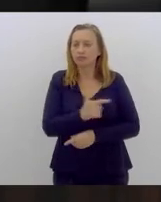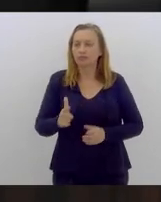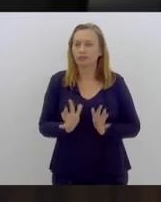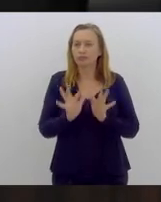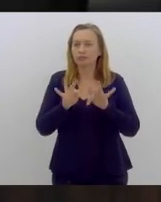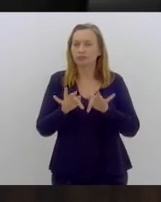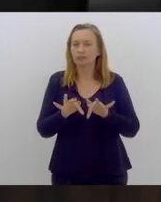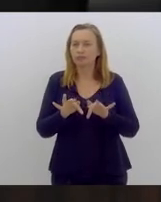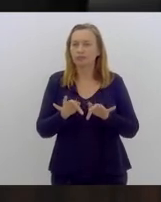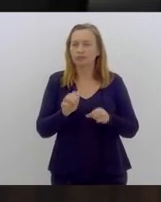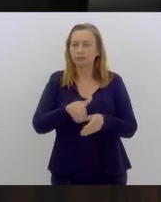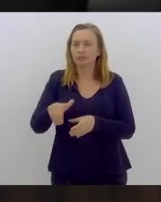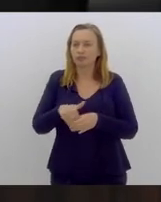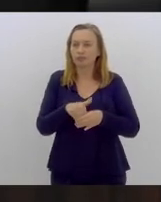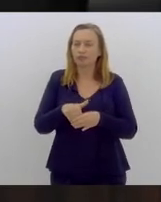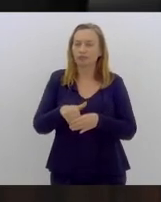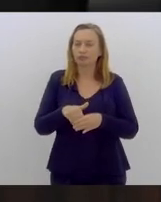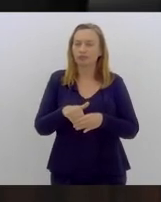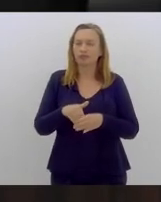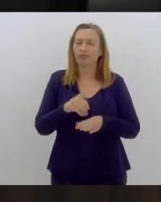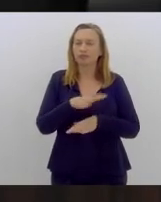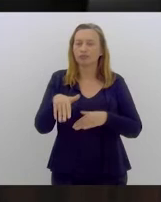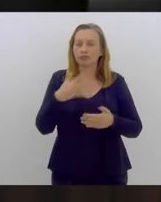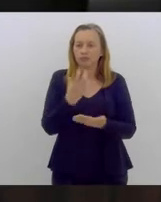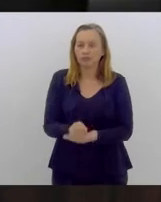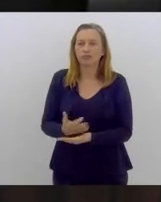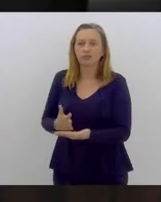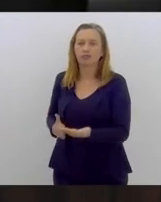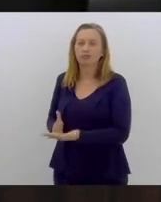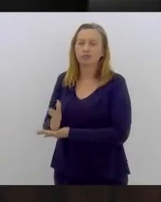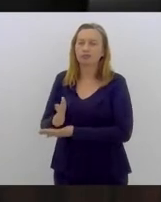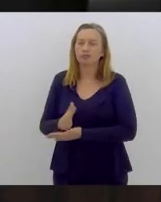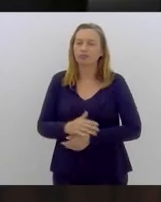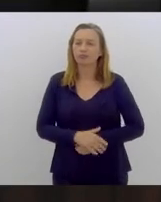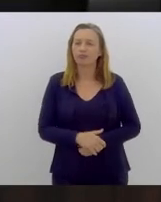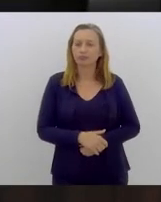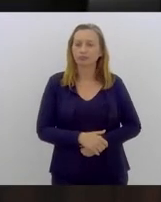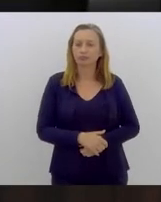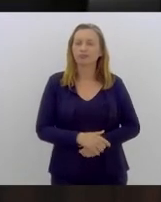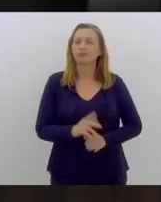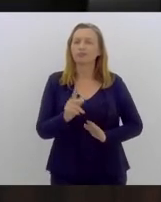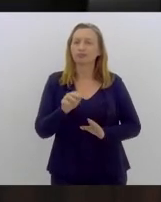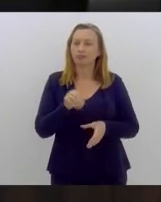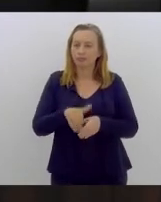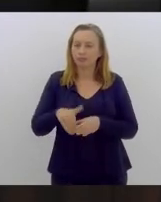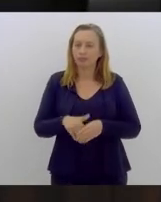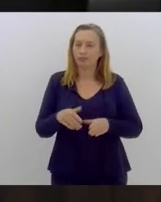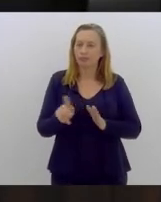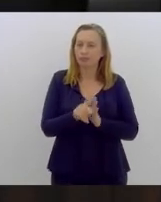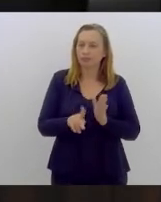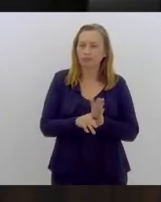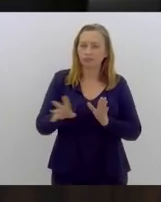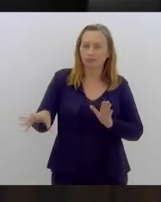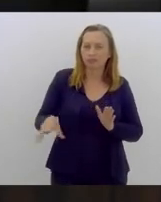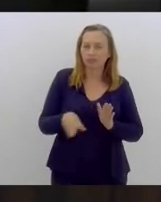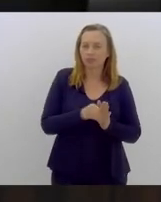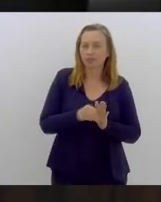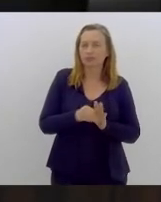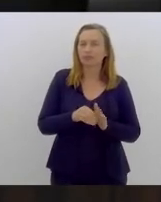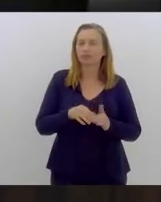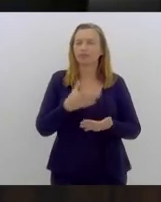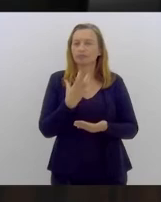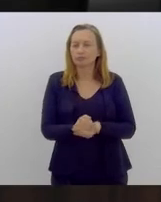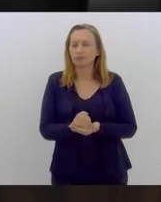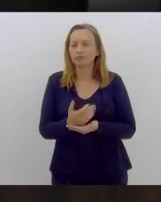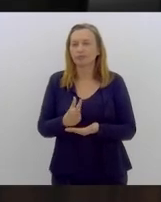Em votação, emenda de redação. Senhores que aprovam, permaneçam como estão, aprovado. Em votação, projeto assim emendado. Senhores que aprovam, permaneçam como